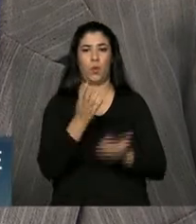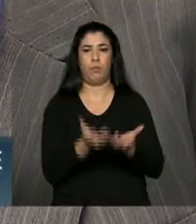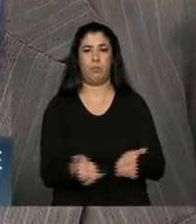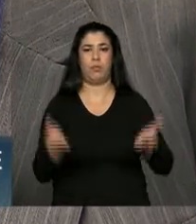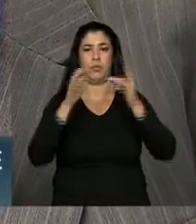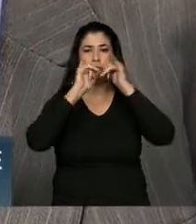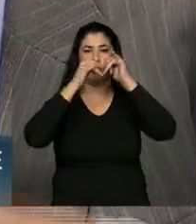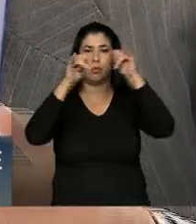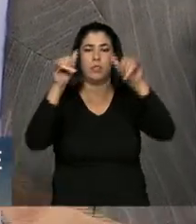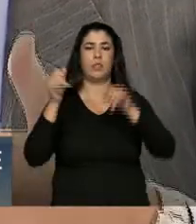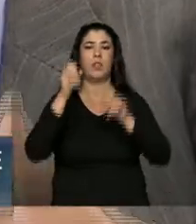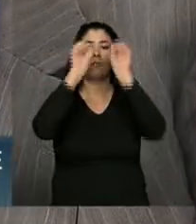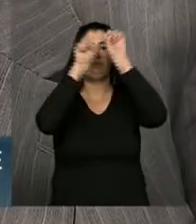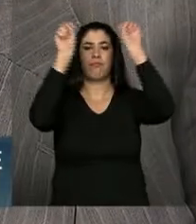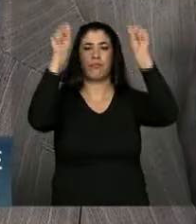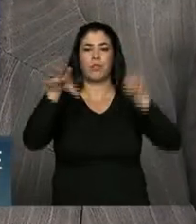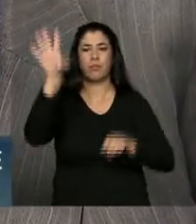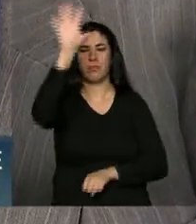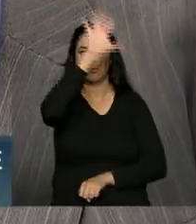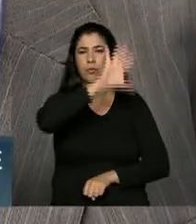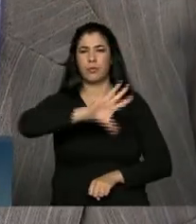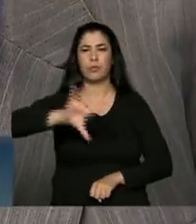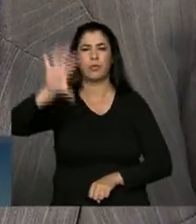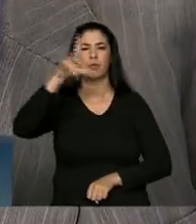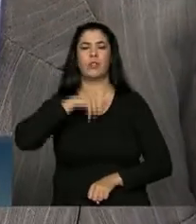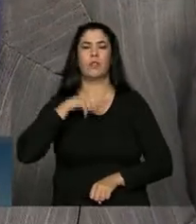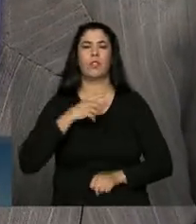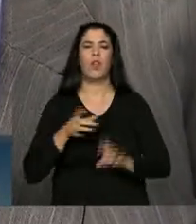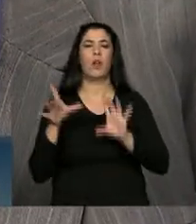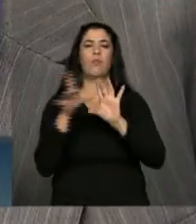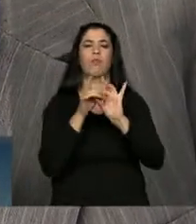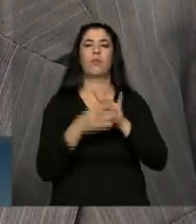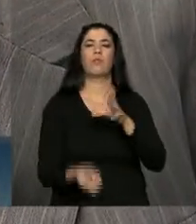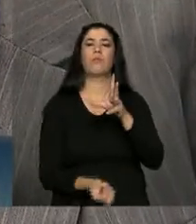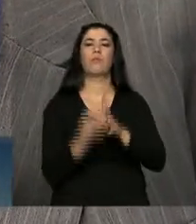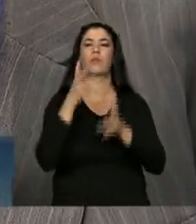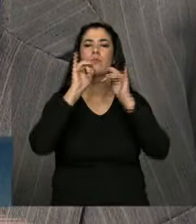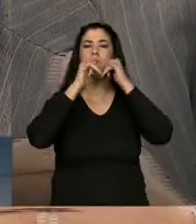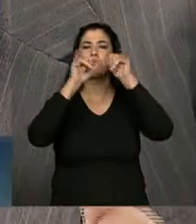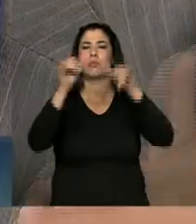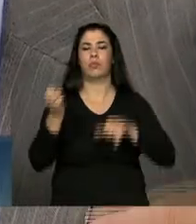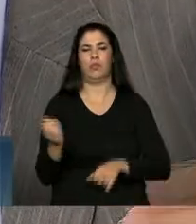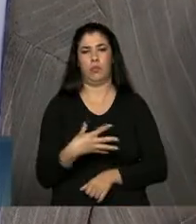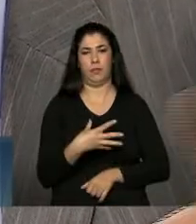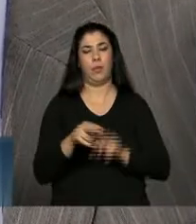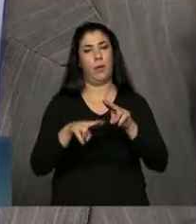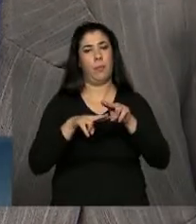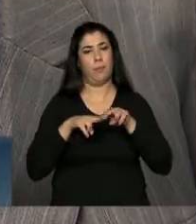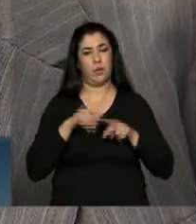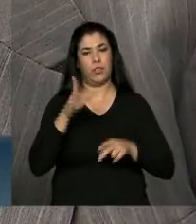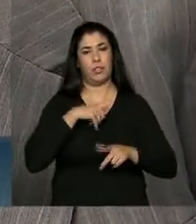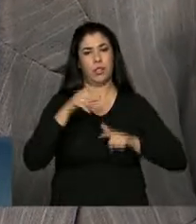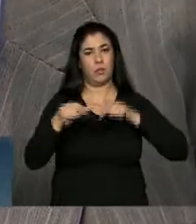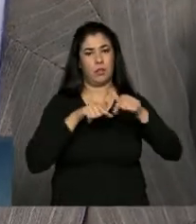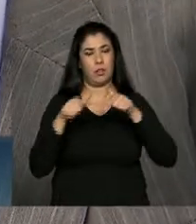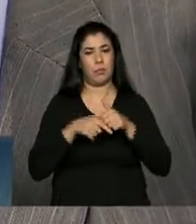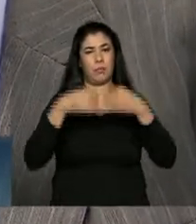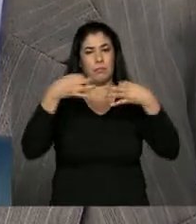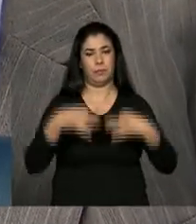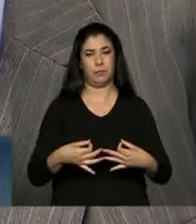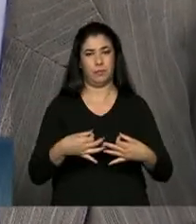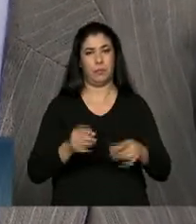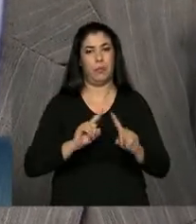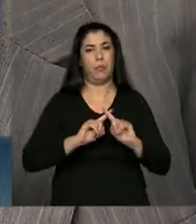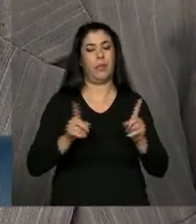interligado Nacional quase 2 mil Mega de energia nova portanto nós estamos trabalhando muito mas por